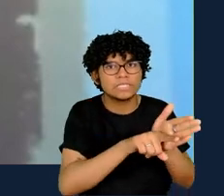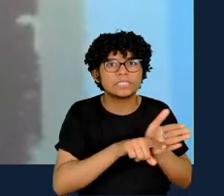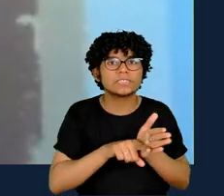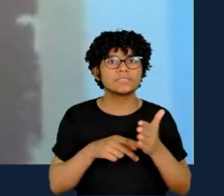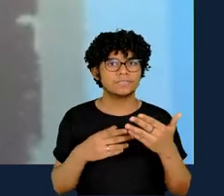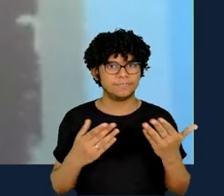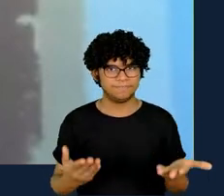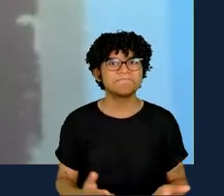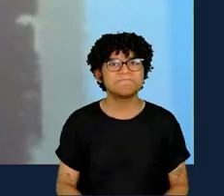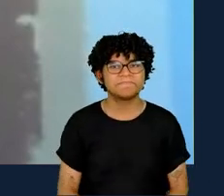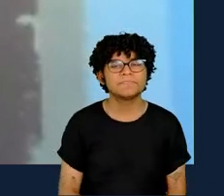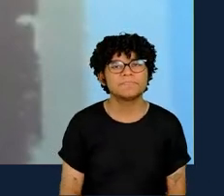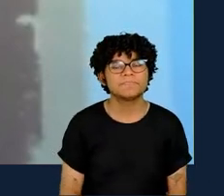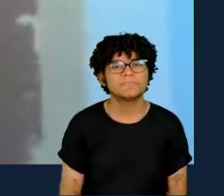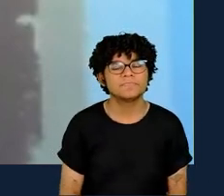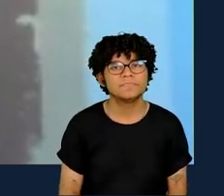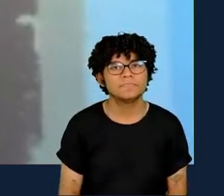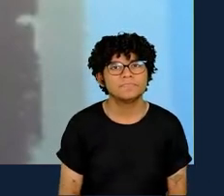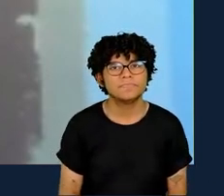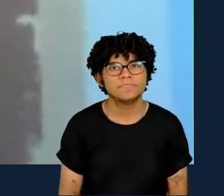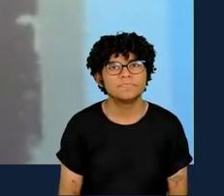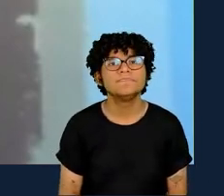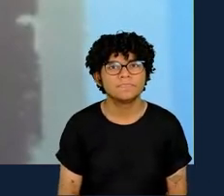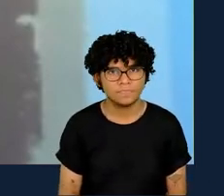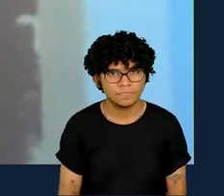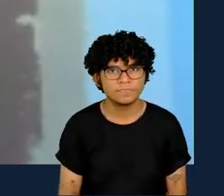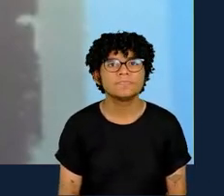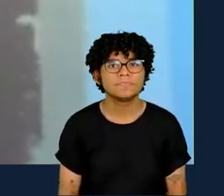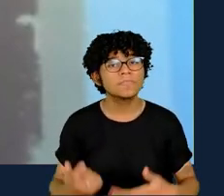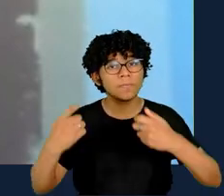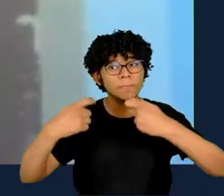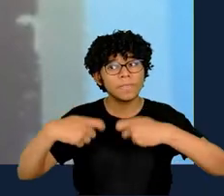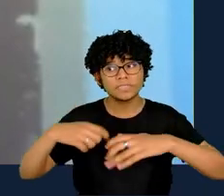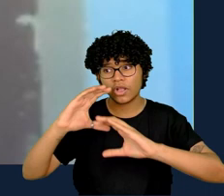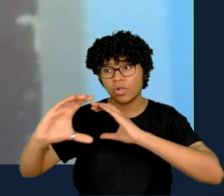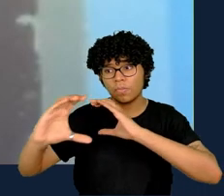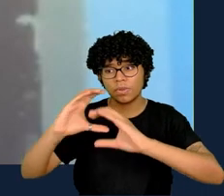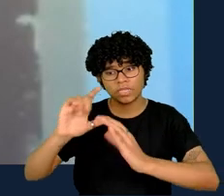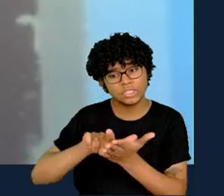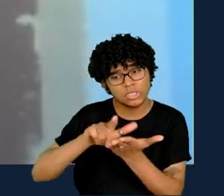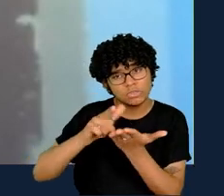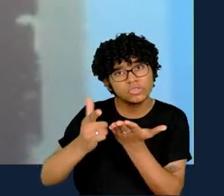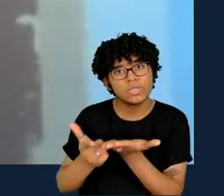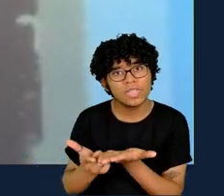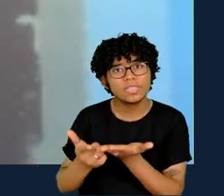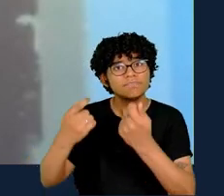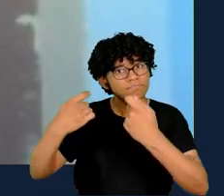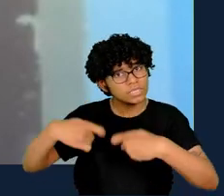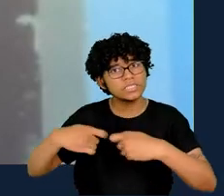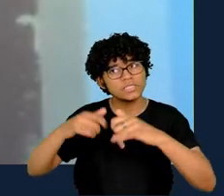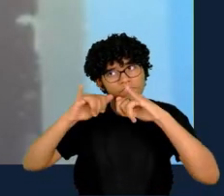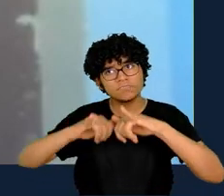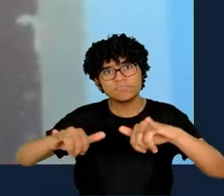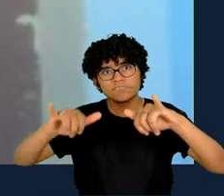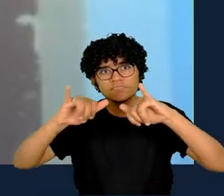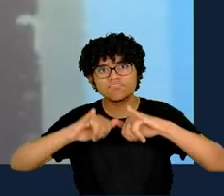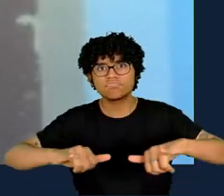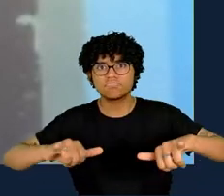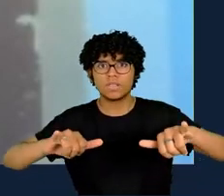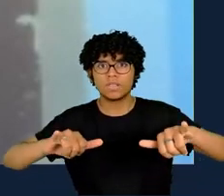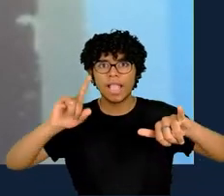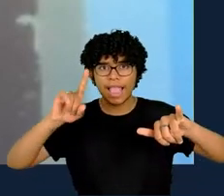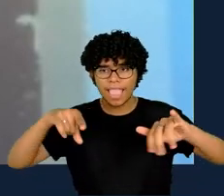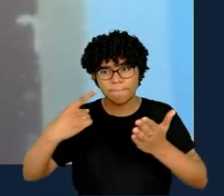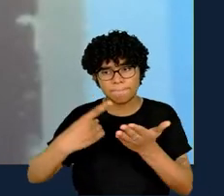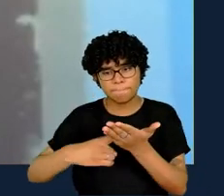né, desse mundo de comunicação, de jornalismo, porque é uma parceria,